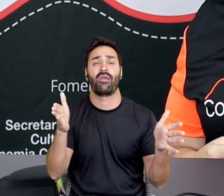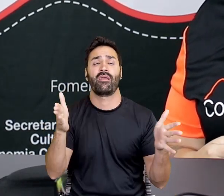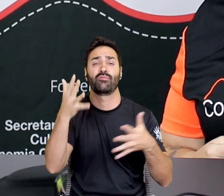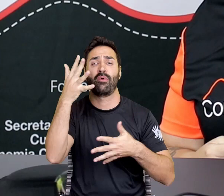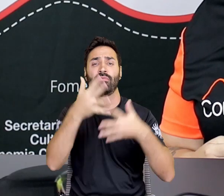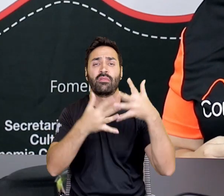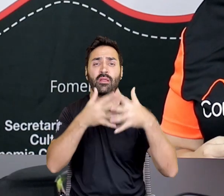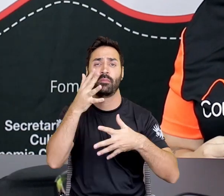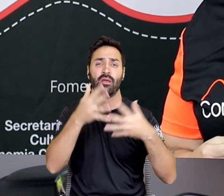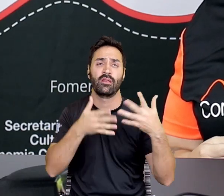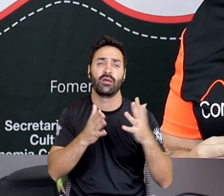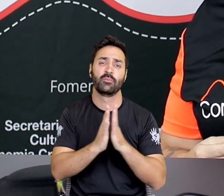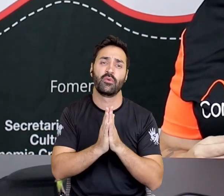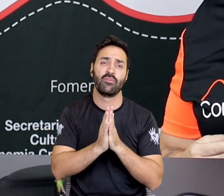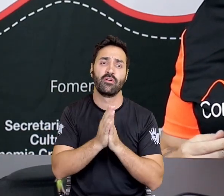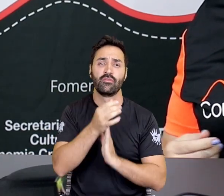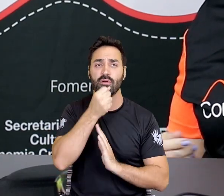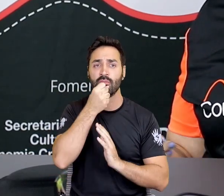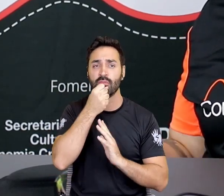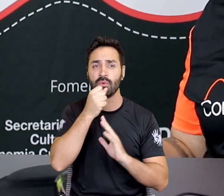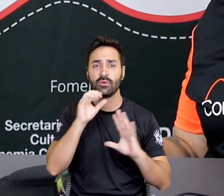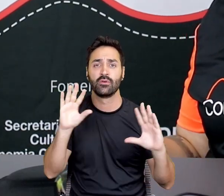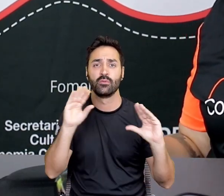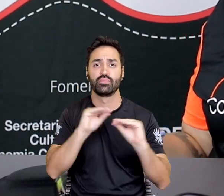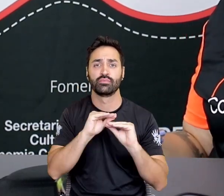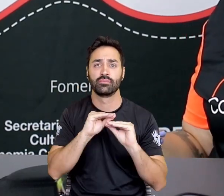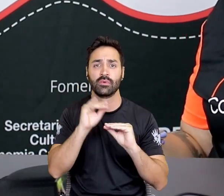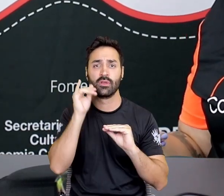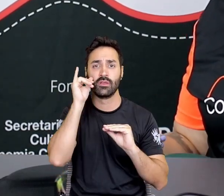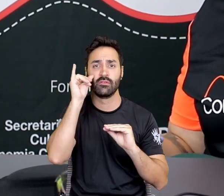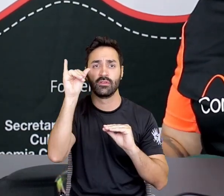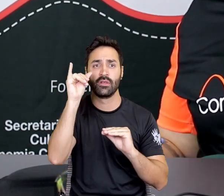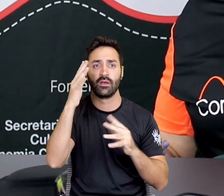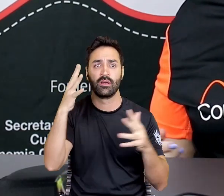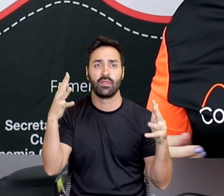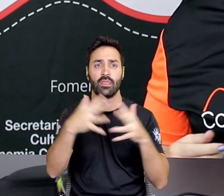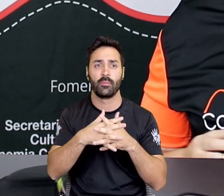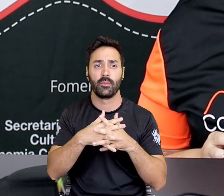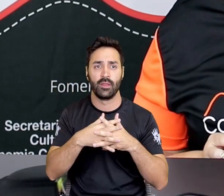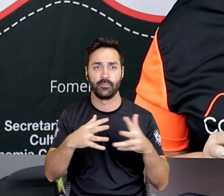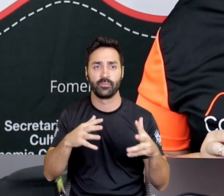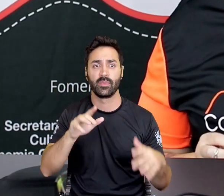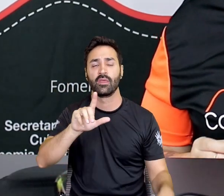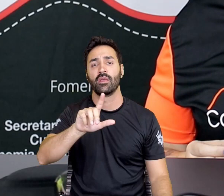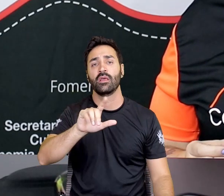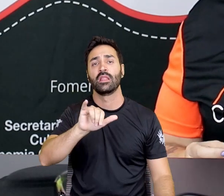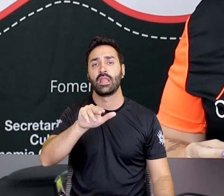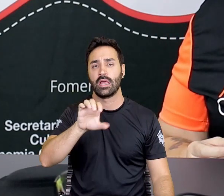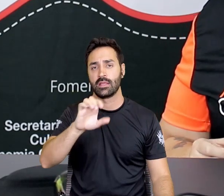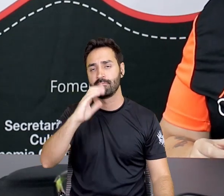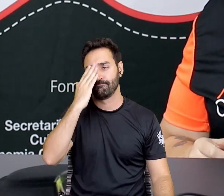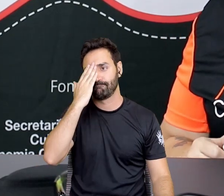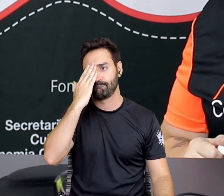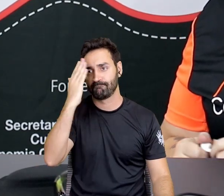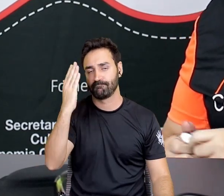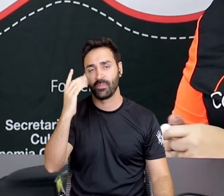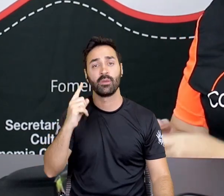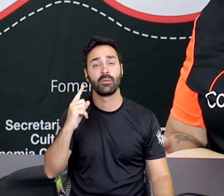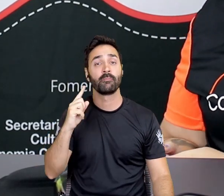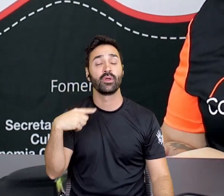Pessoal, vamos lembrar de desligar o microfone para não dar interferência. Liliane, obrigada. Próxima